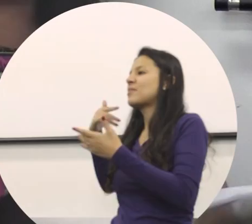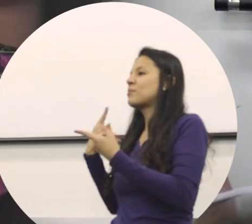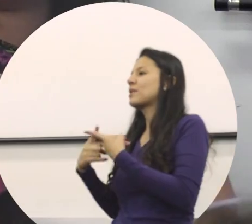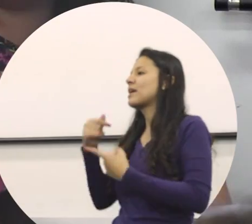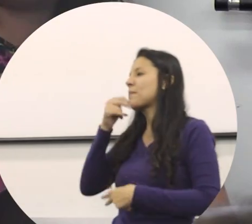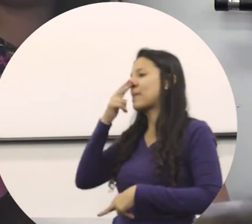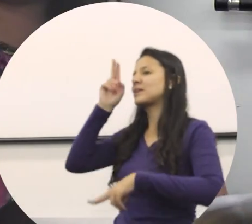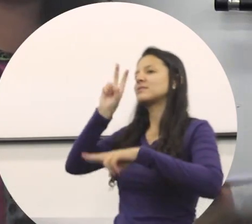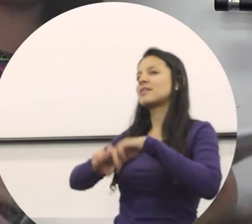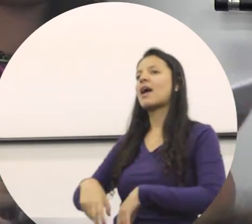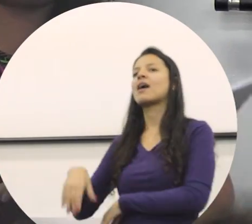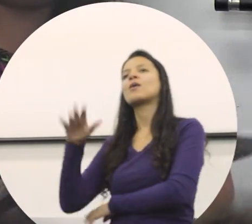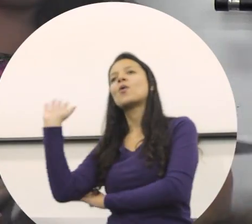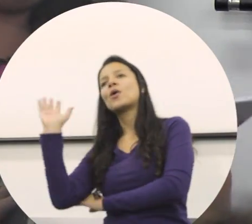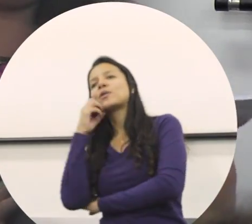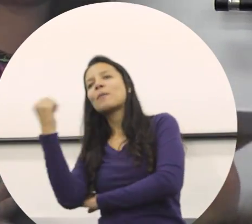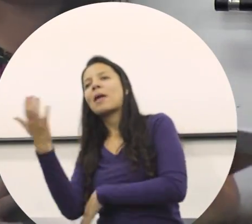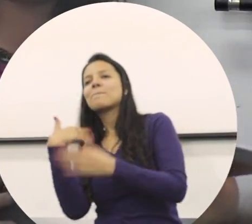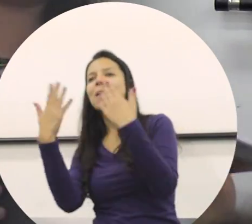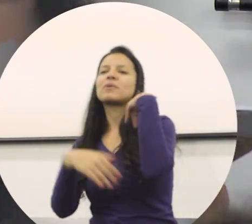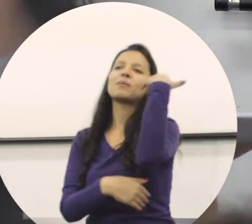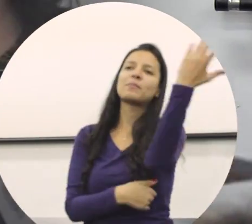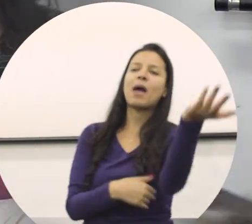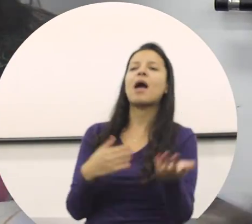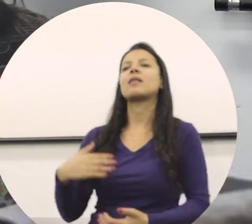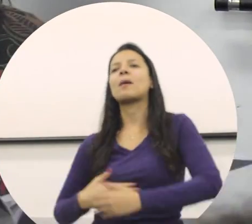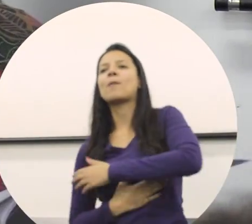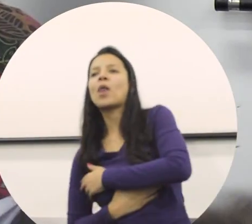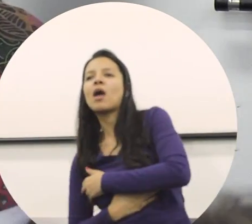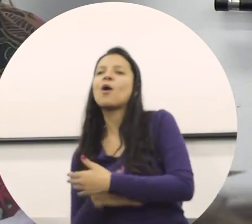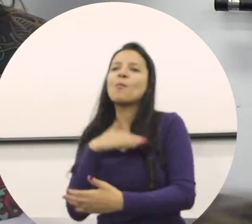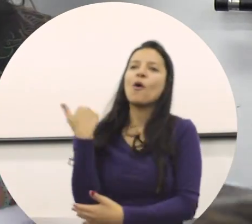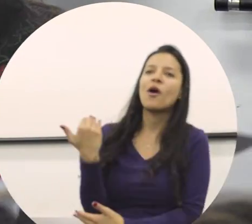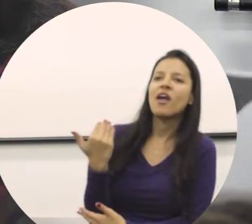bater papo. Vamos bater papo sobre Napoleão.